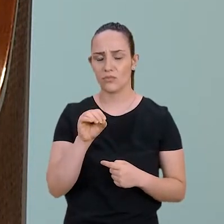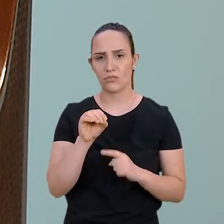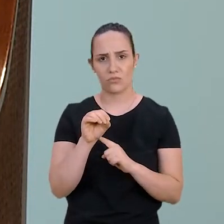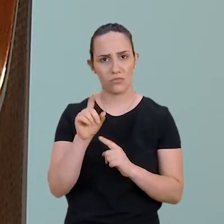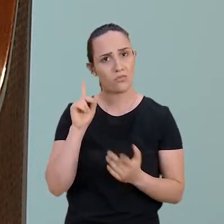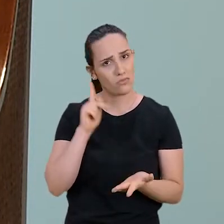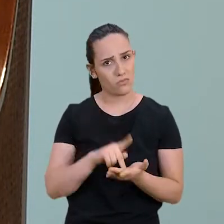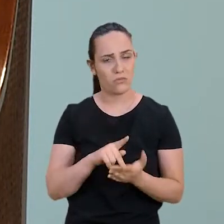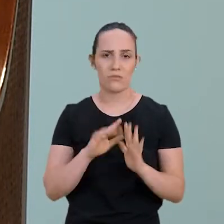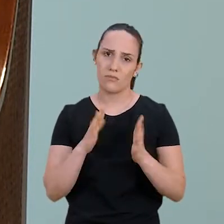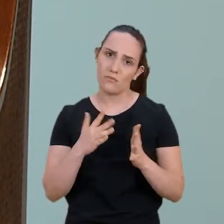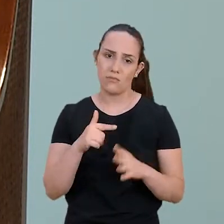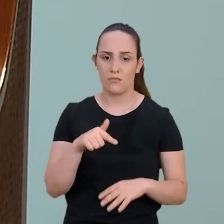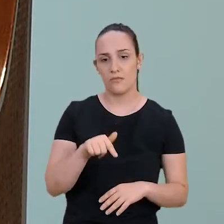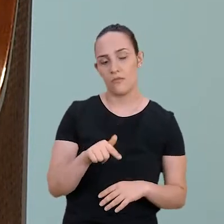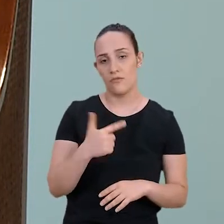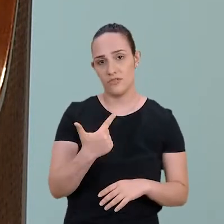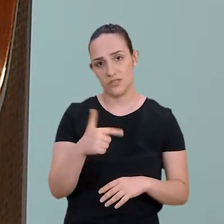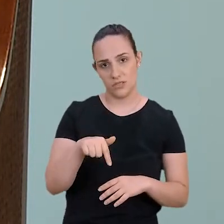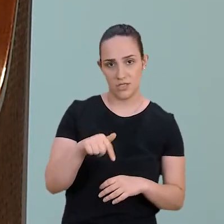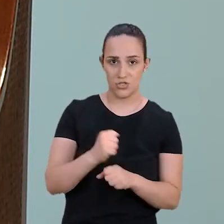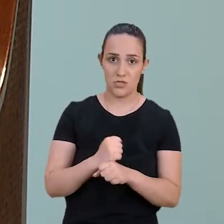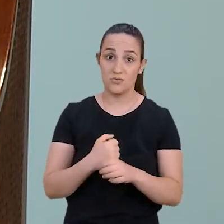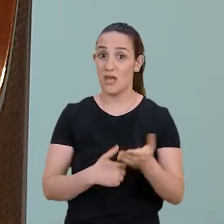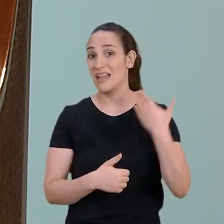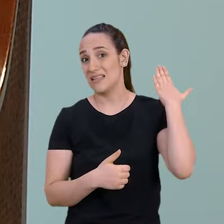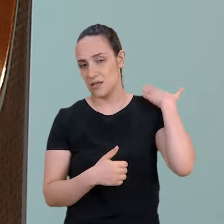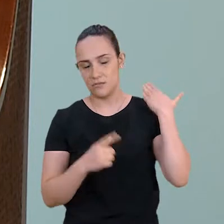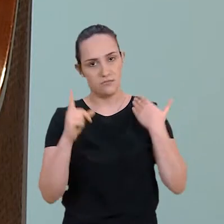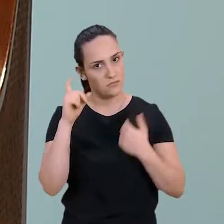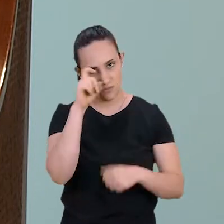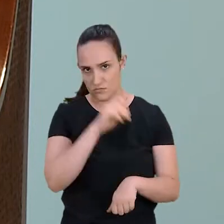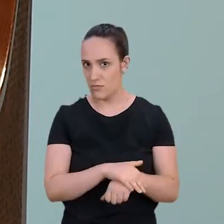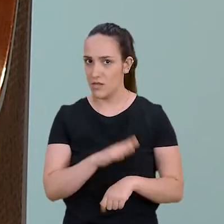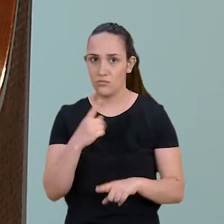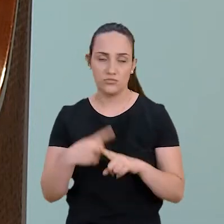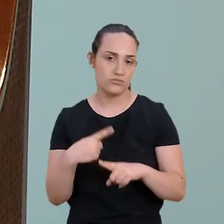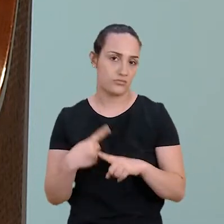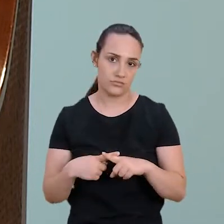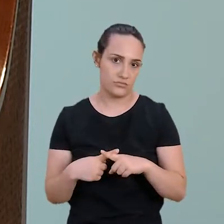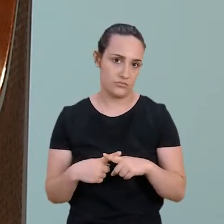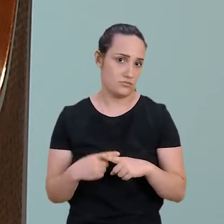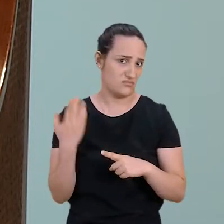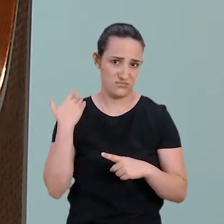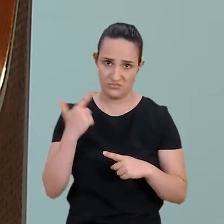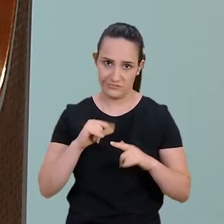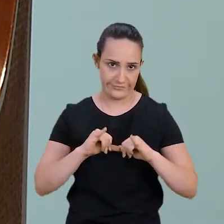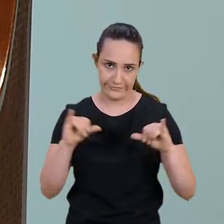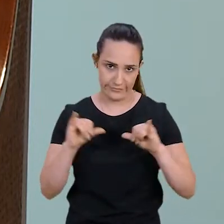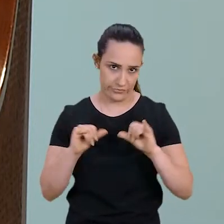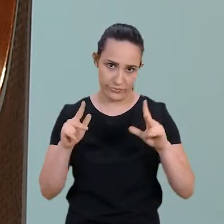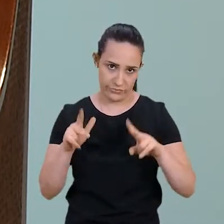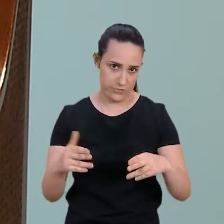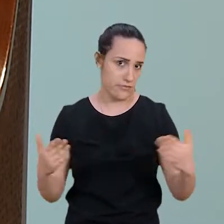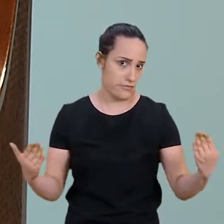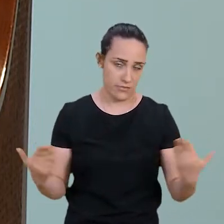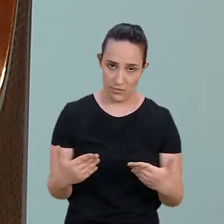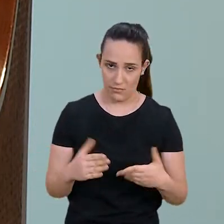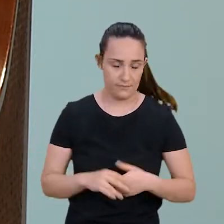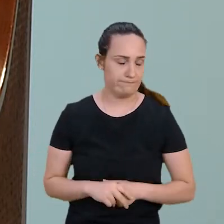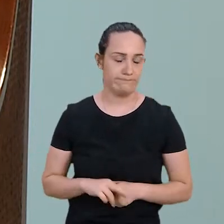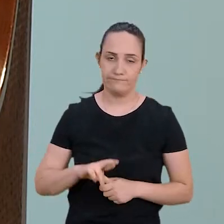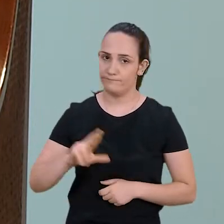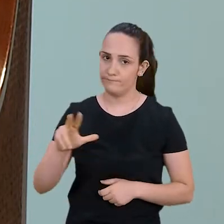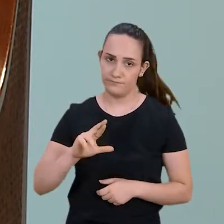27 anos atrás era muito mais difícil, porque a gente não tinha o nível de informação, de acesso à informação que a gente tem hoje,